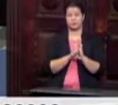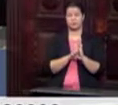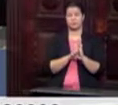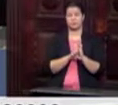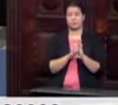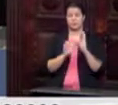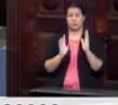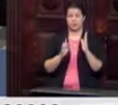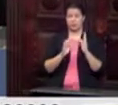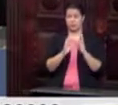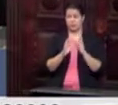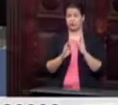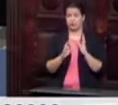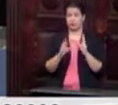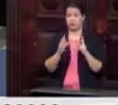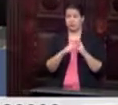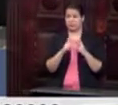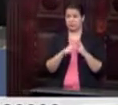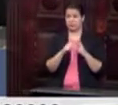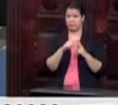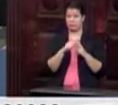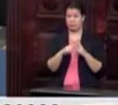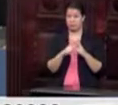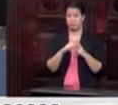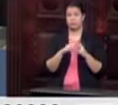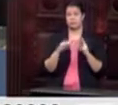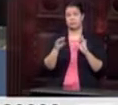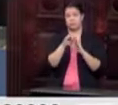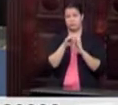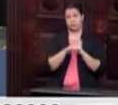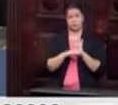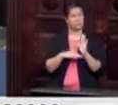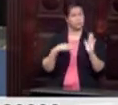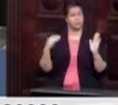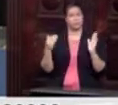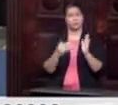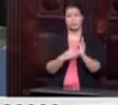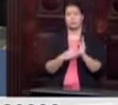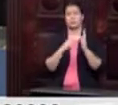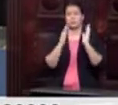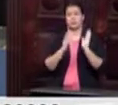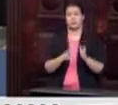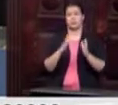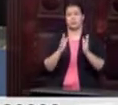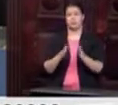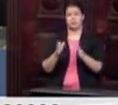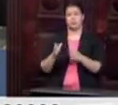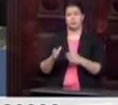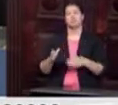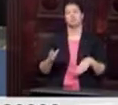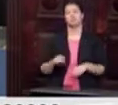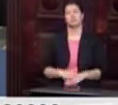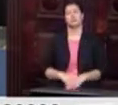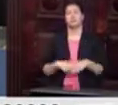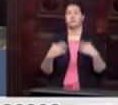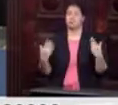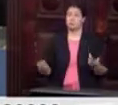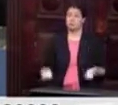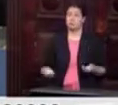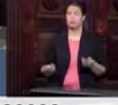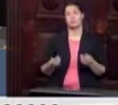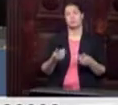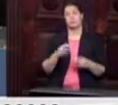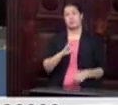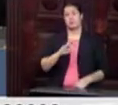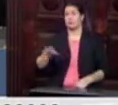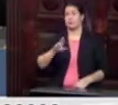que se refere ao artigo 2º, que são todas as exigências que foram feitas, estejam em vigor. Ou seja,